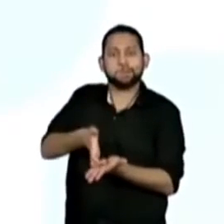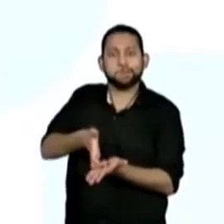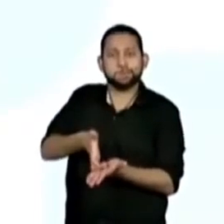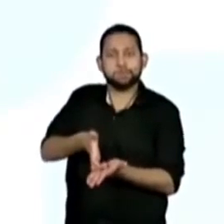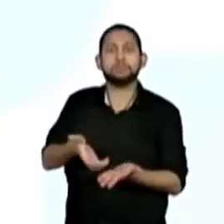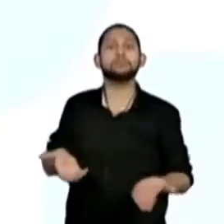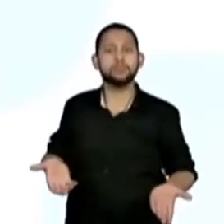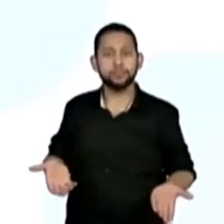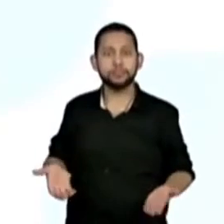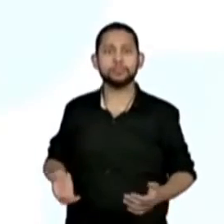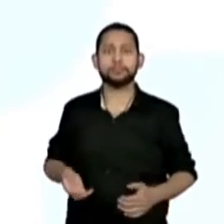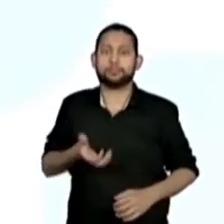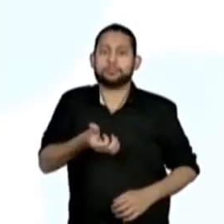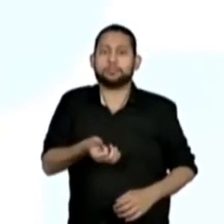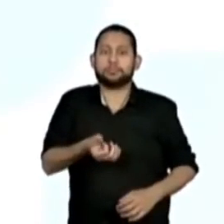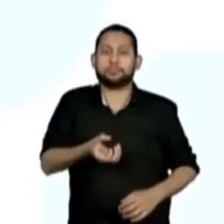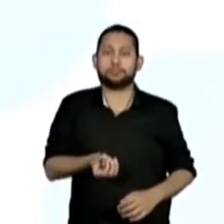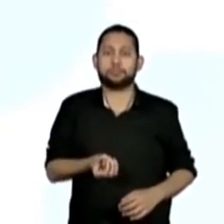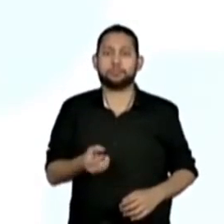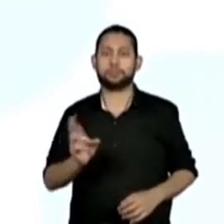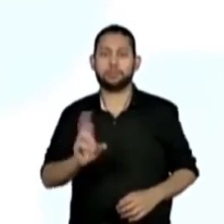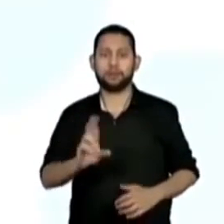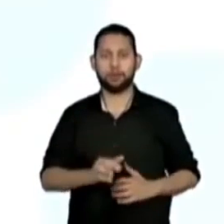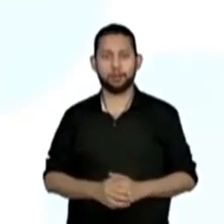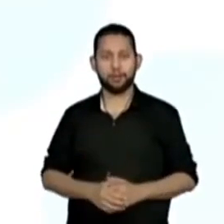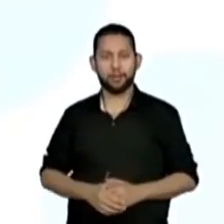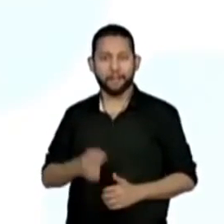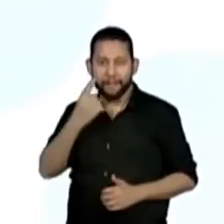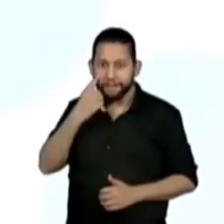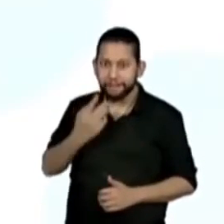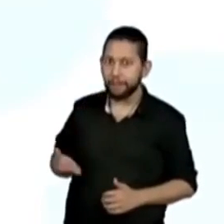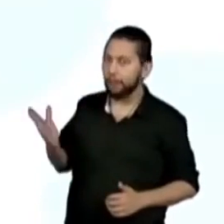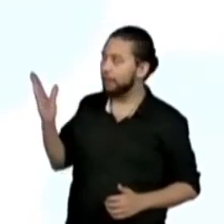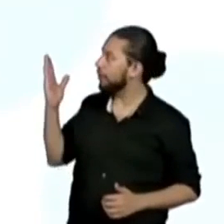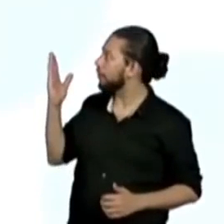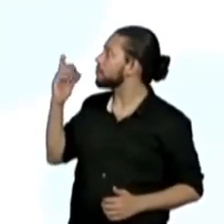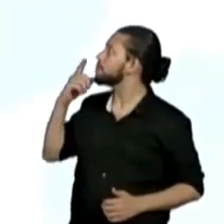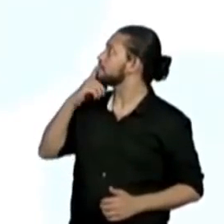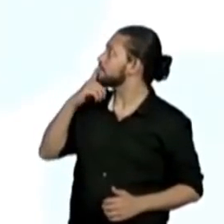então 60 reais